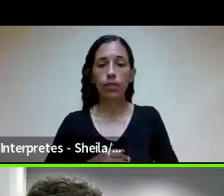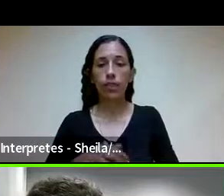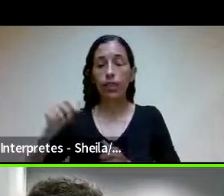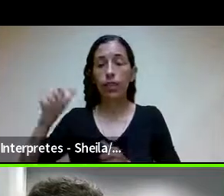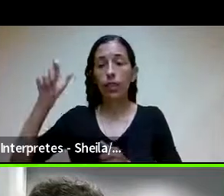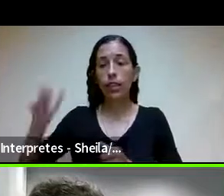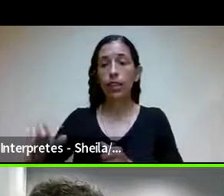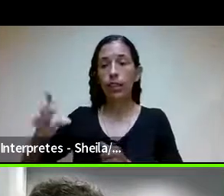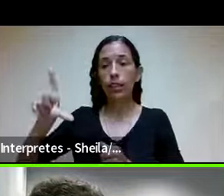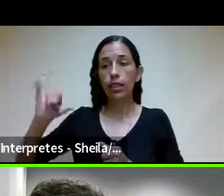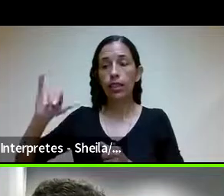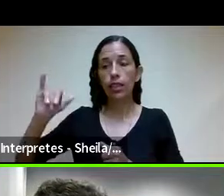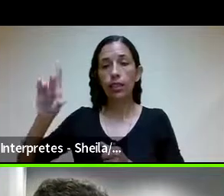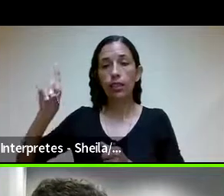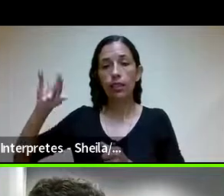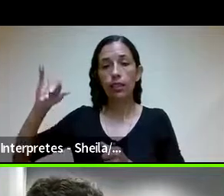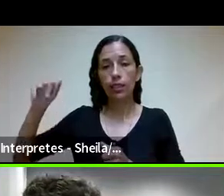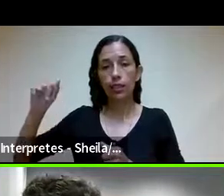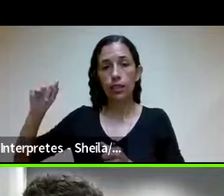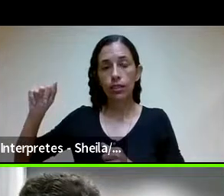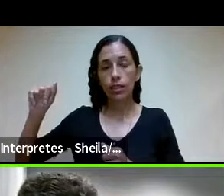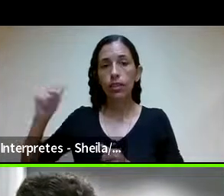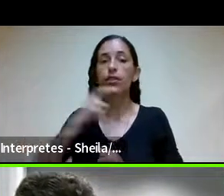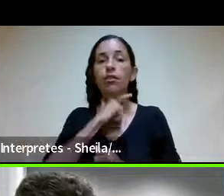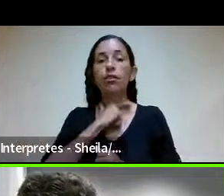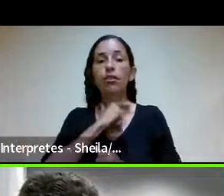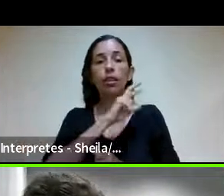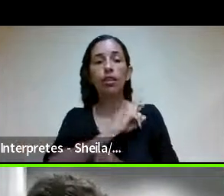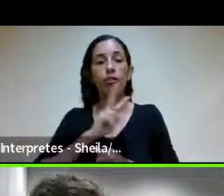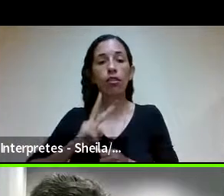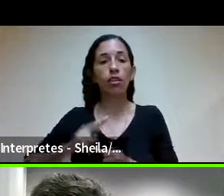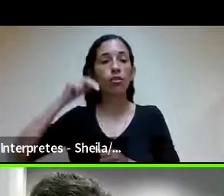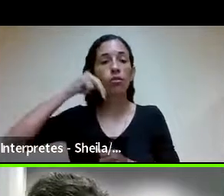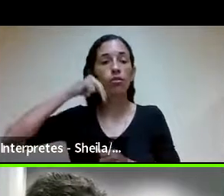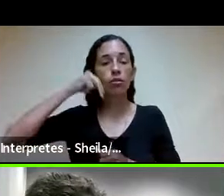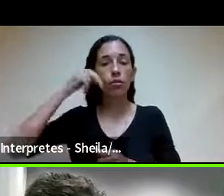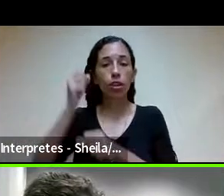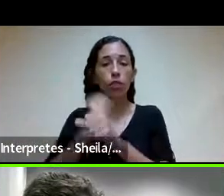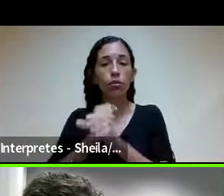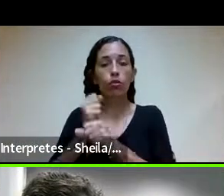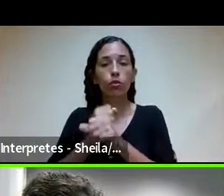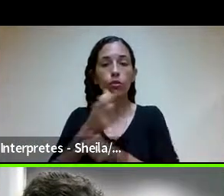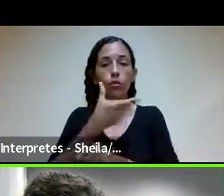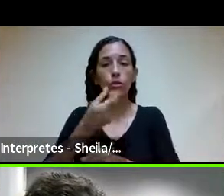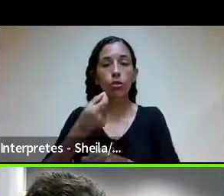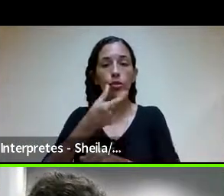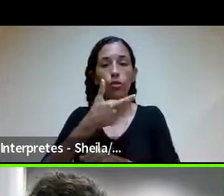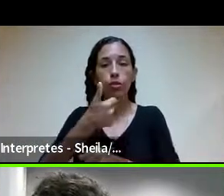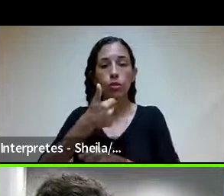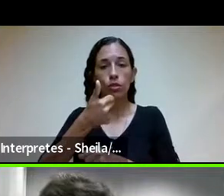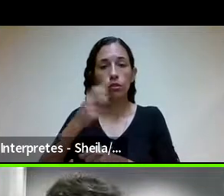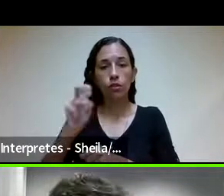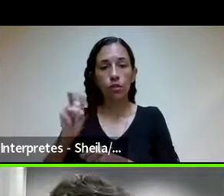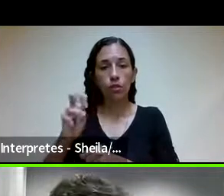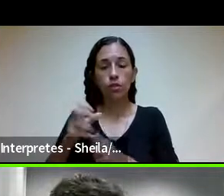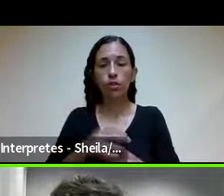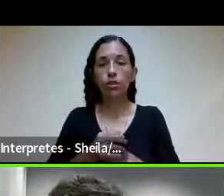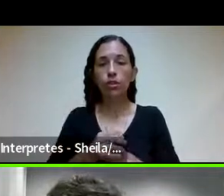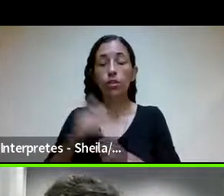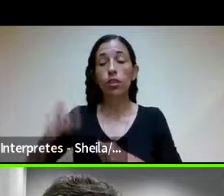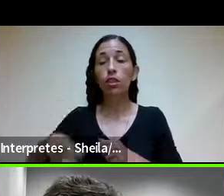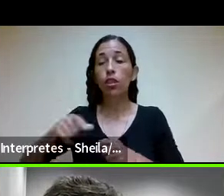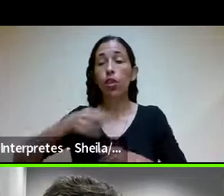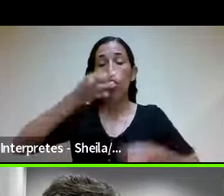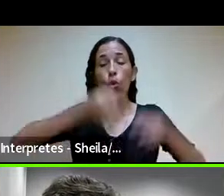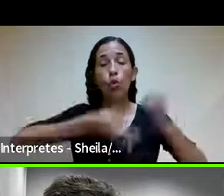Machado, candidata ao cargo de vereador no município de Natal nas eleições de 2020, e que o juiz da 4ª